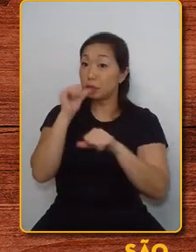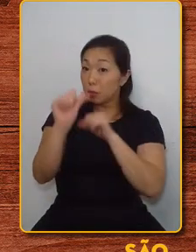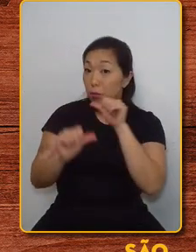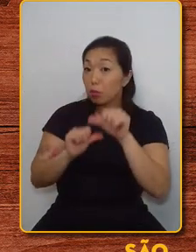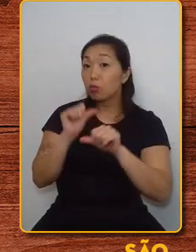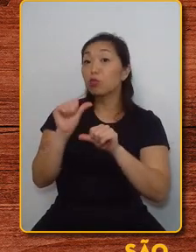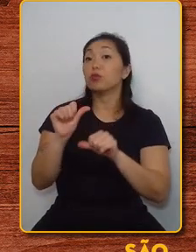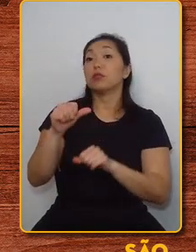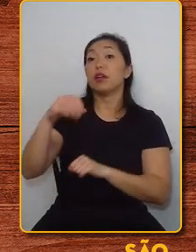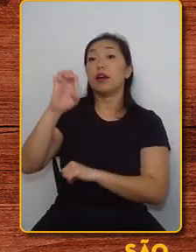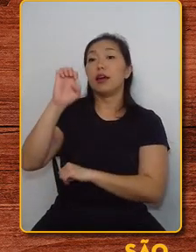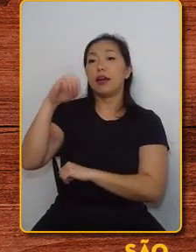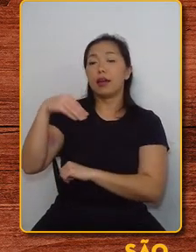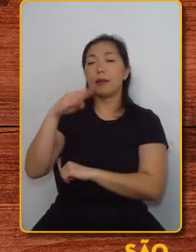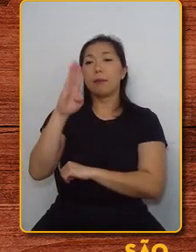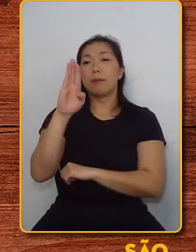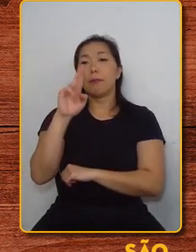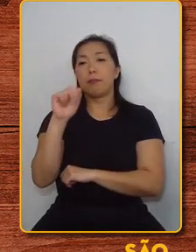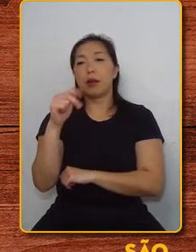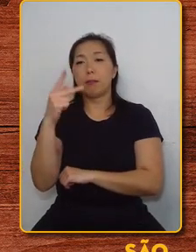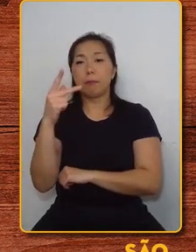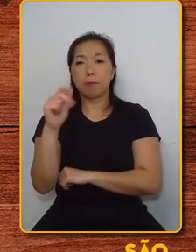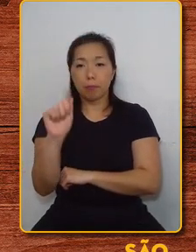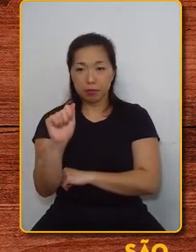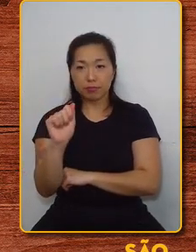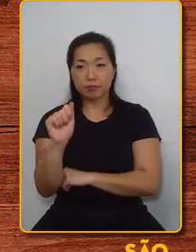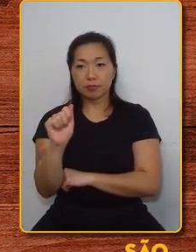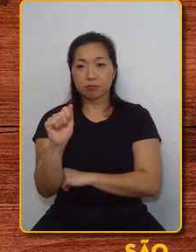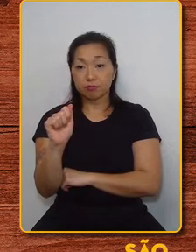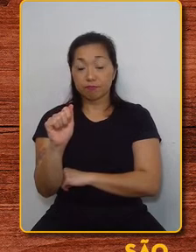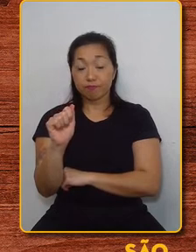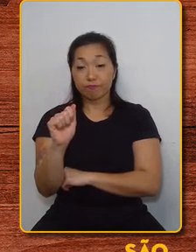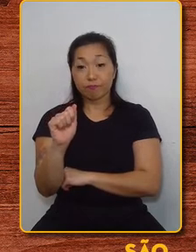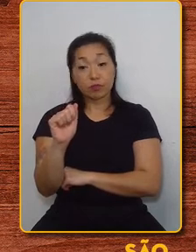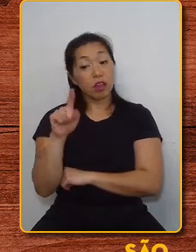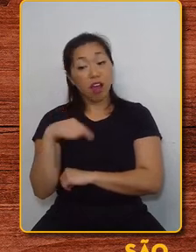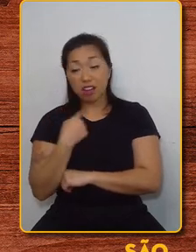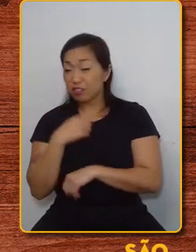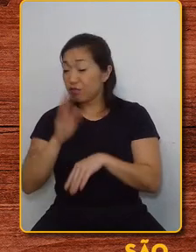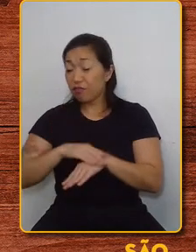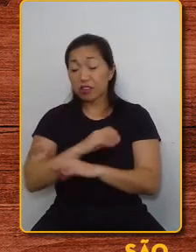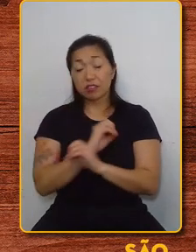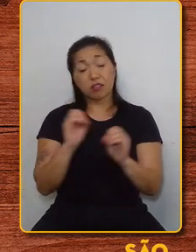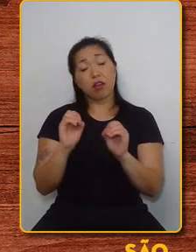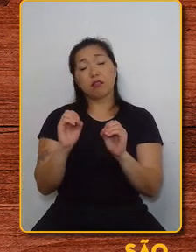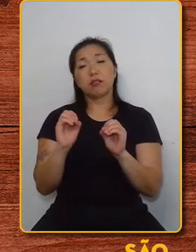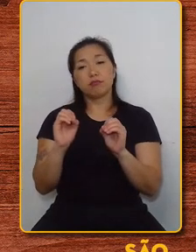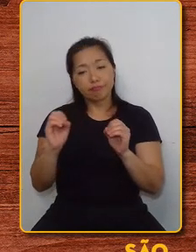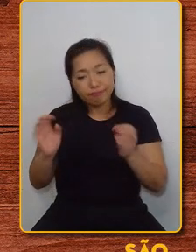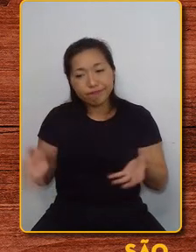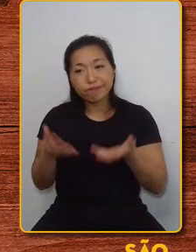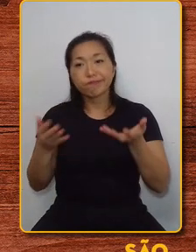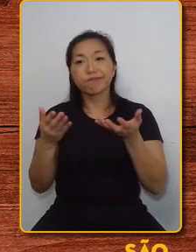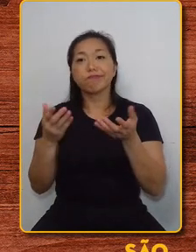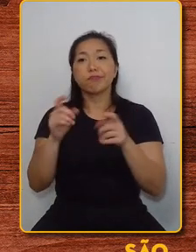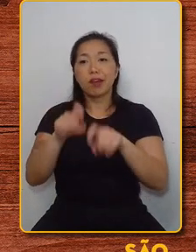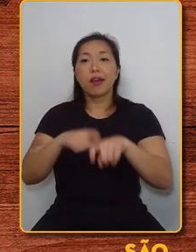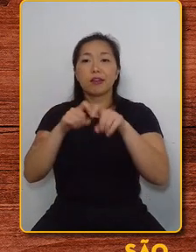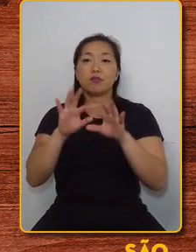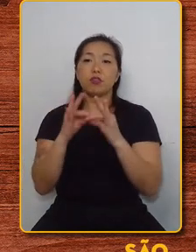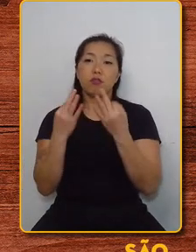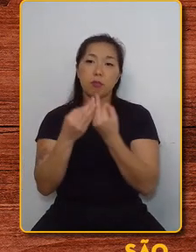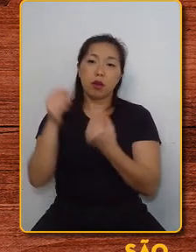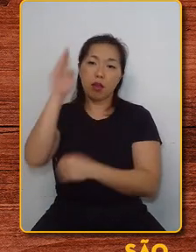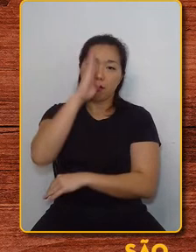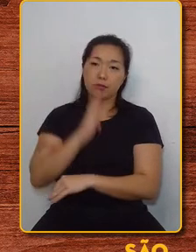Embrapa, nós não faremos nada pela agricultura familiar nesse país. Tá? Precisa ter muito claro